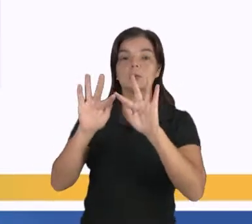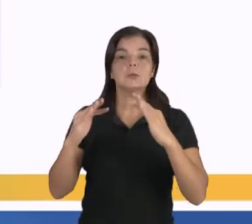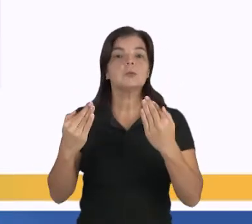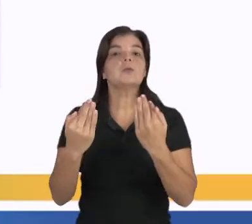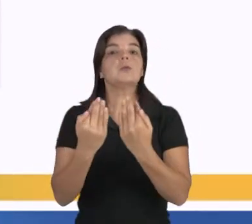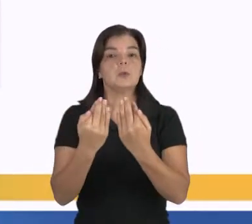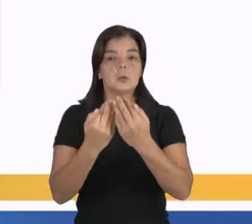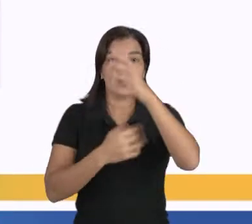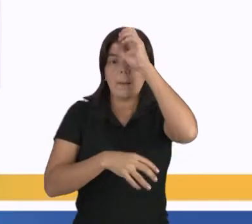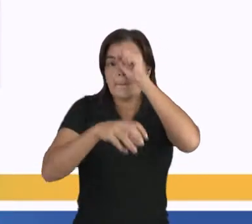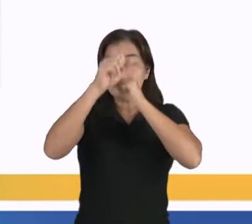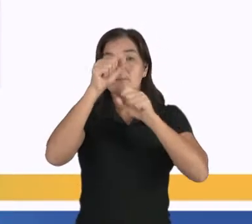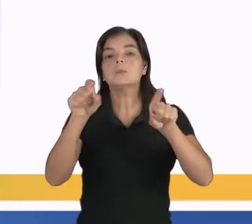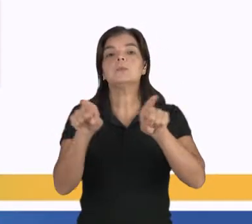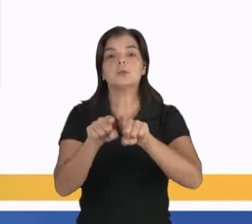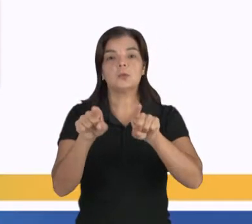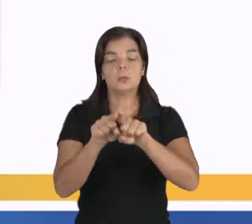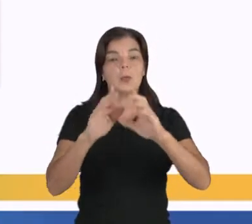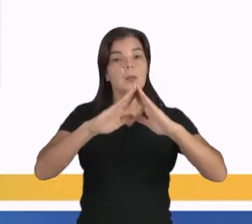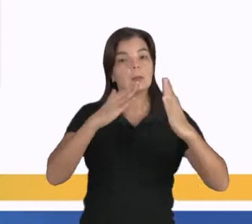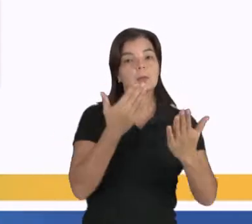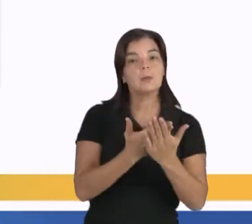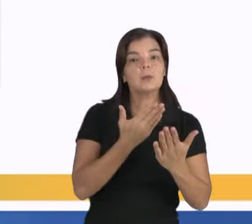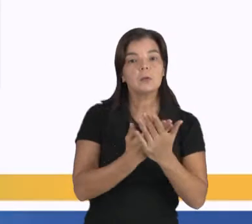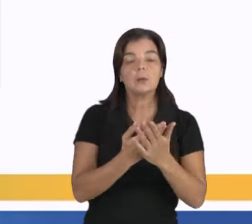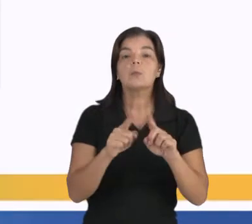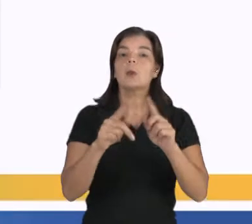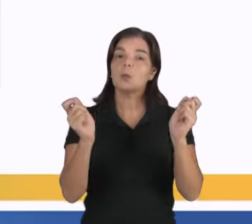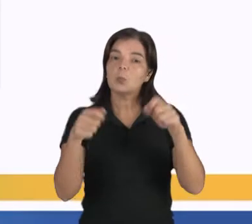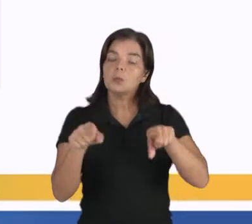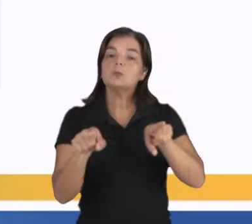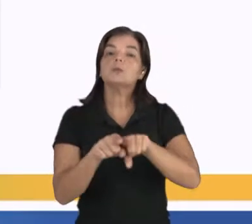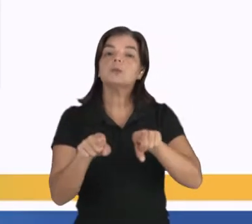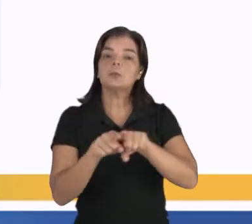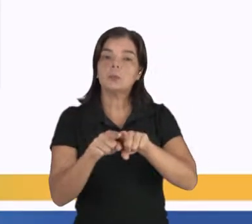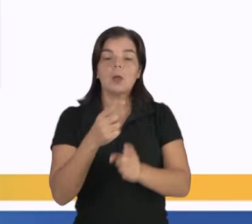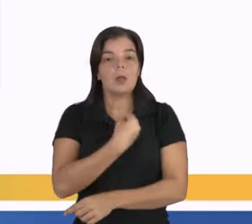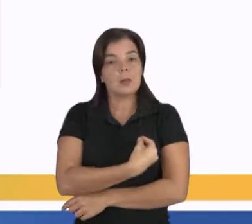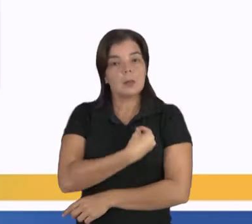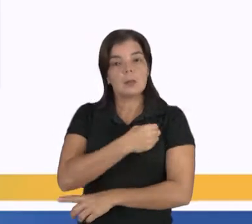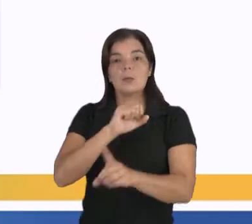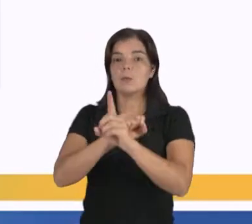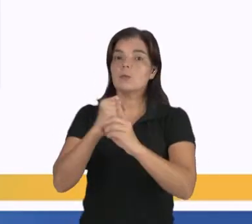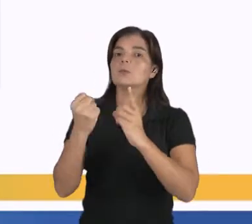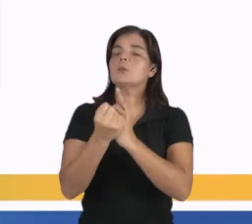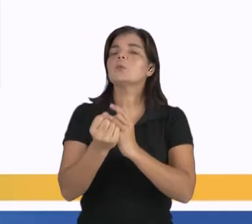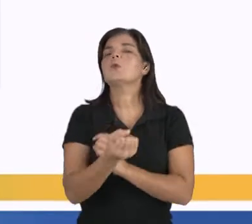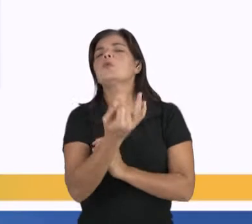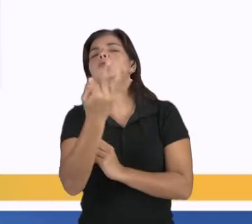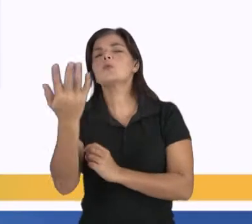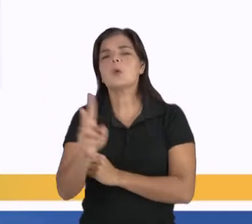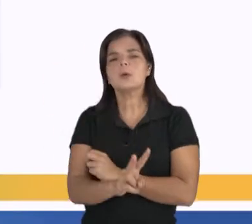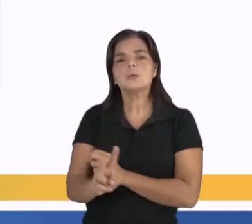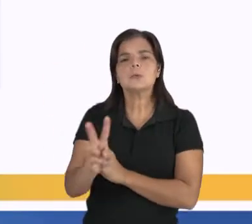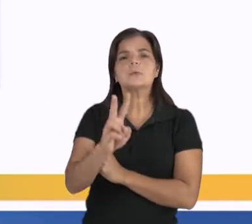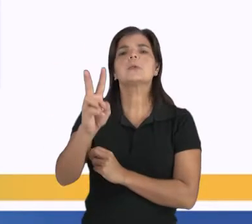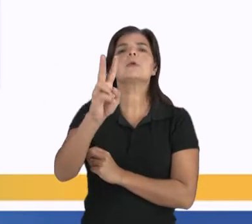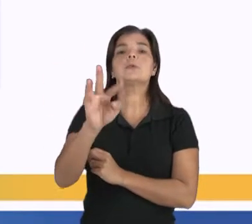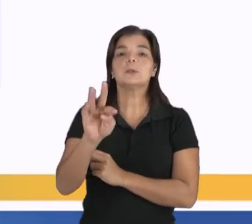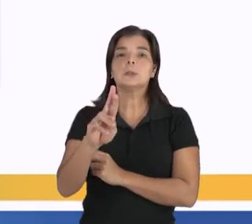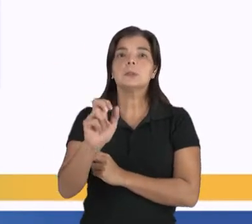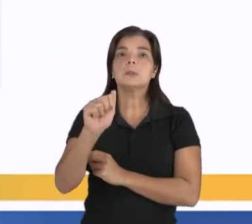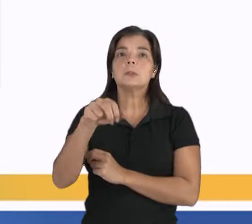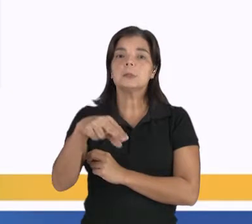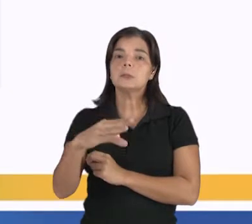família, aprender a respeitar na escola, para poder respeitar na vida em sociedade. E quais são os valores transcendentais?